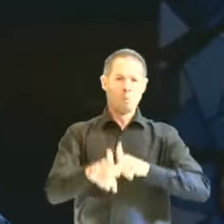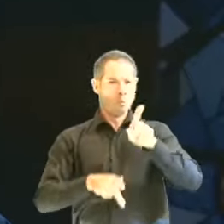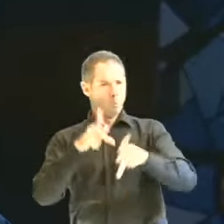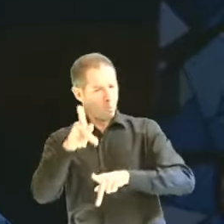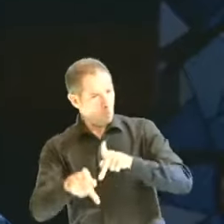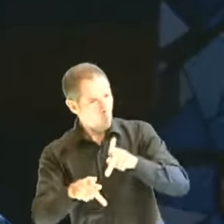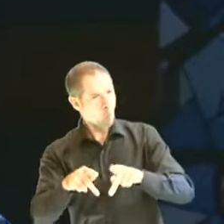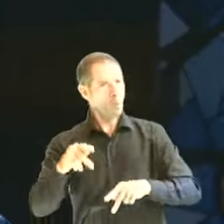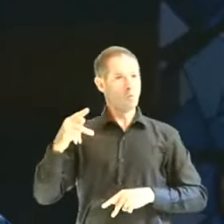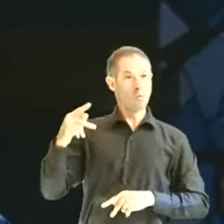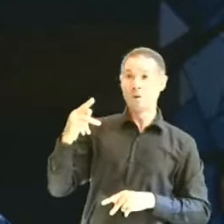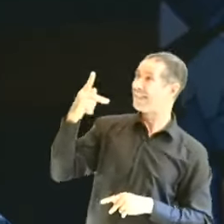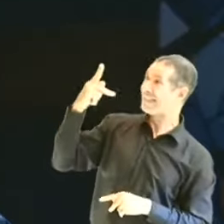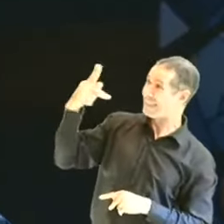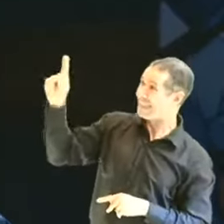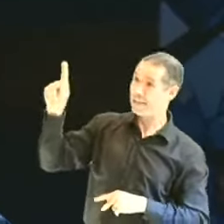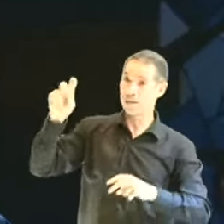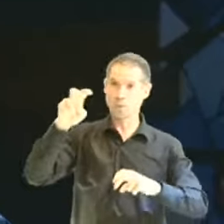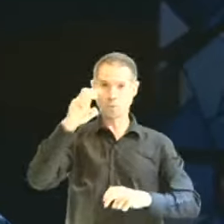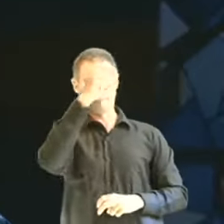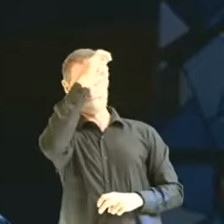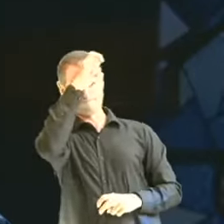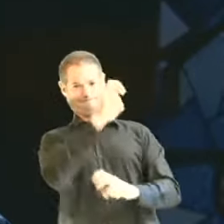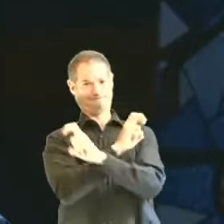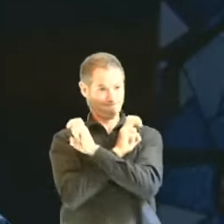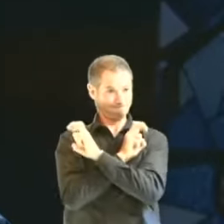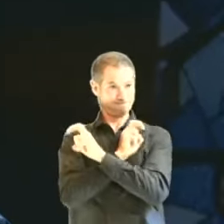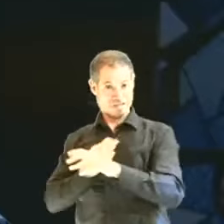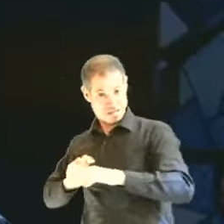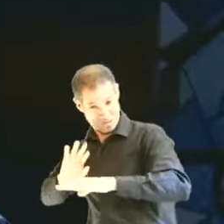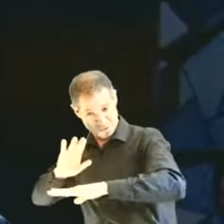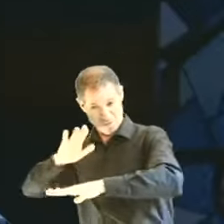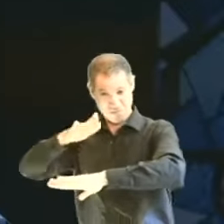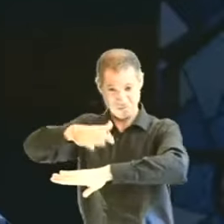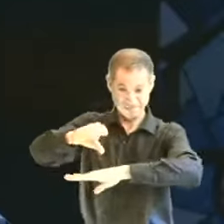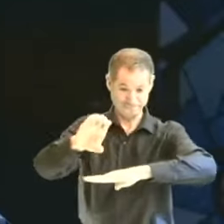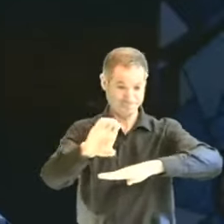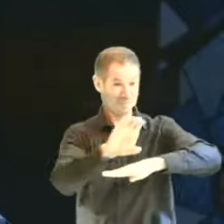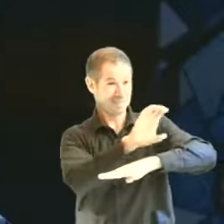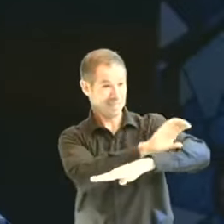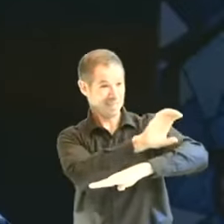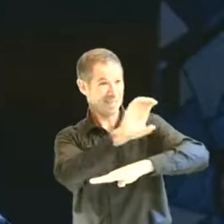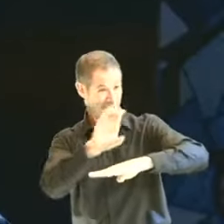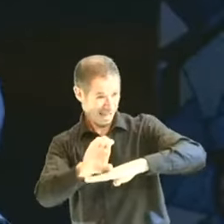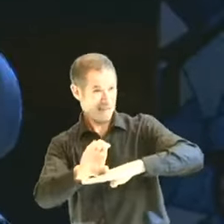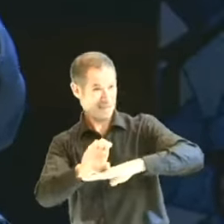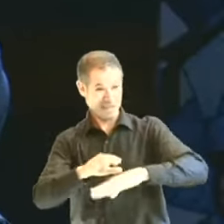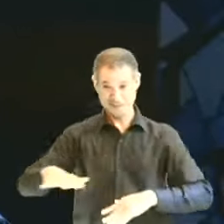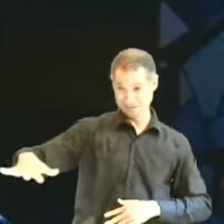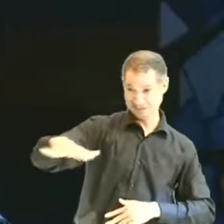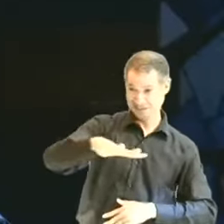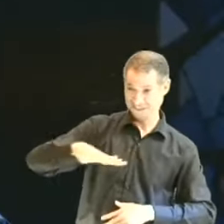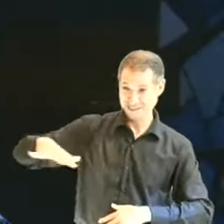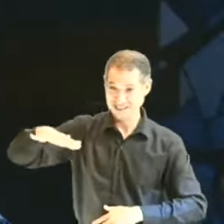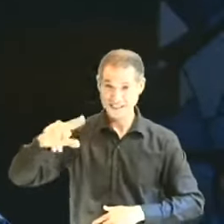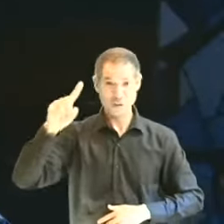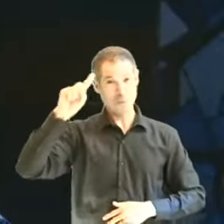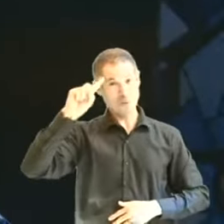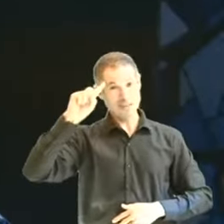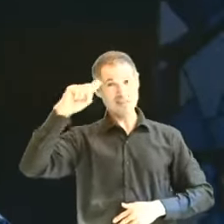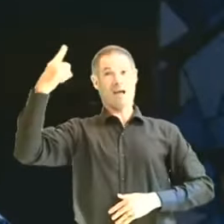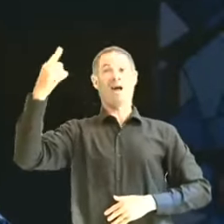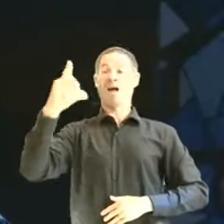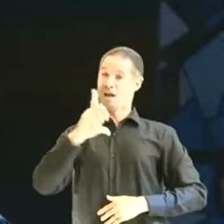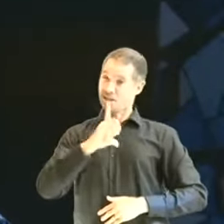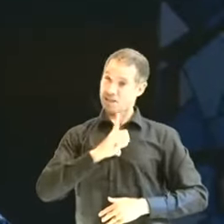do Egito e a entrada desse povo na terra prometida. E ele então, lendo, a ideia que a gente tem